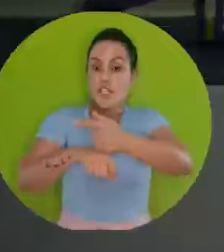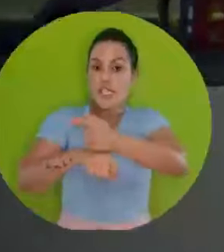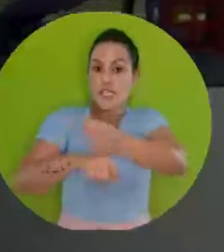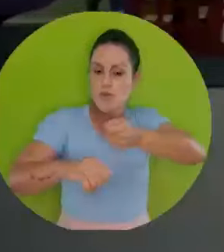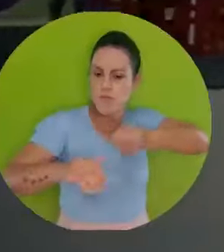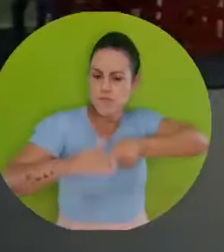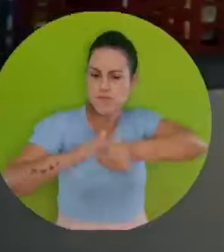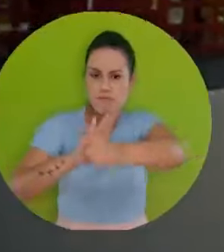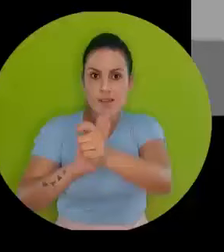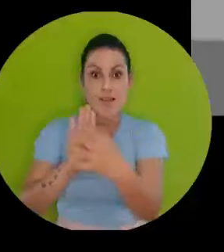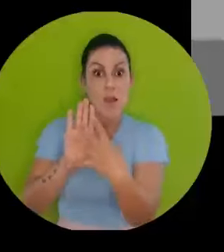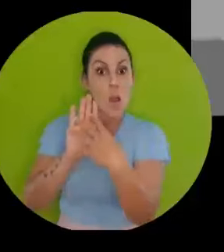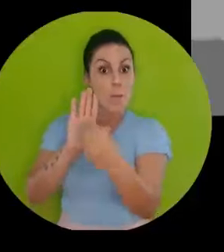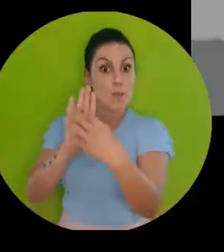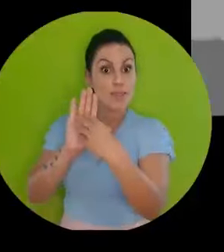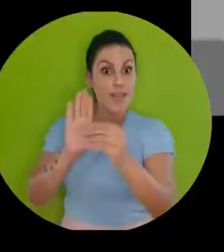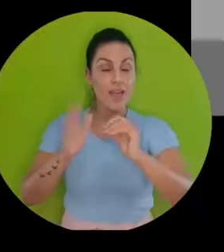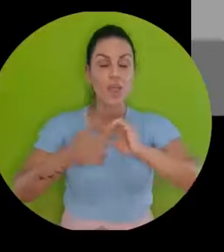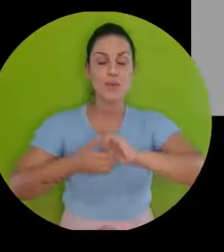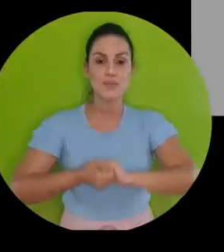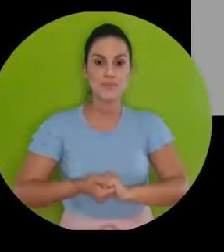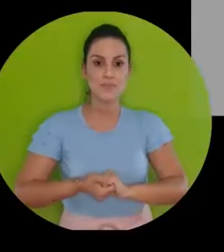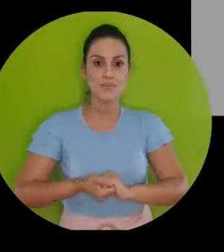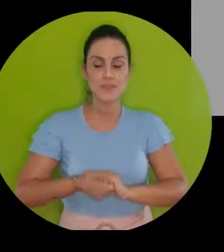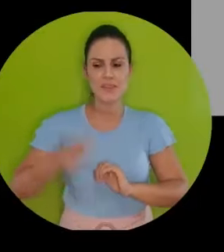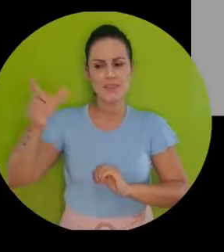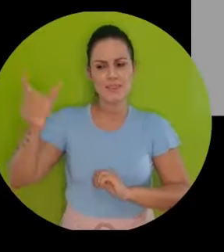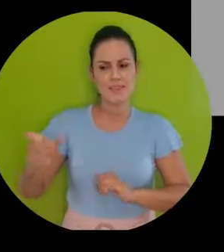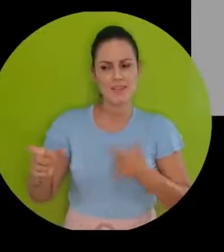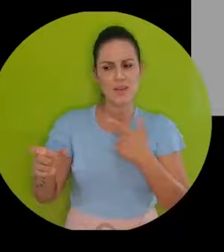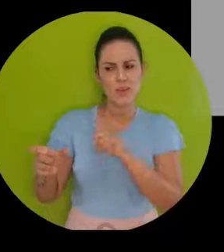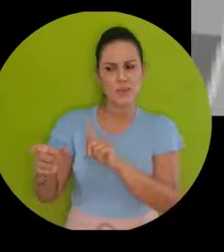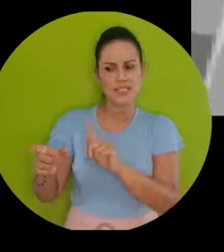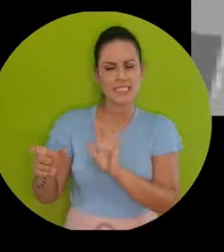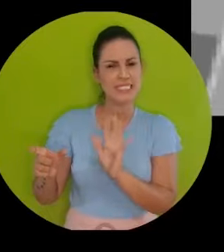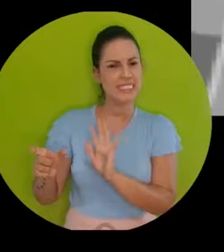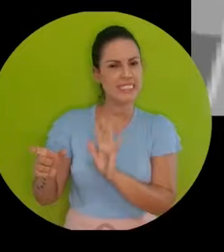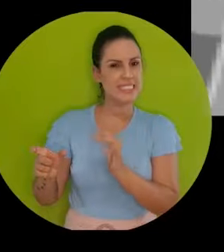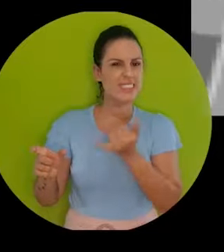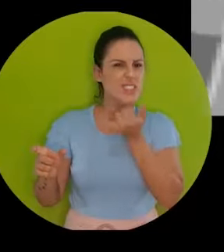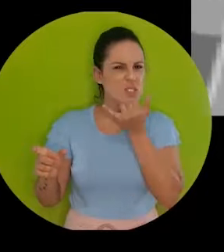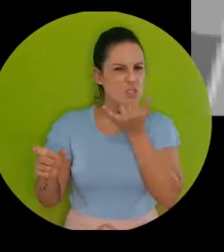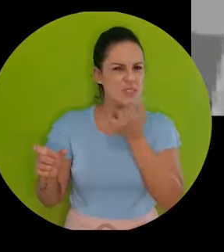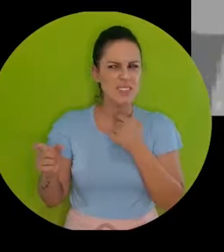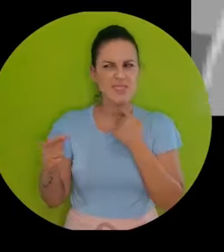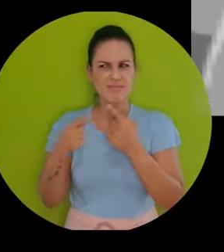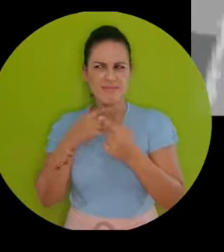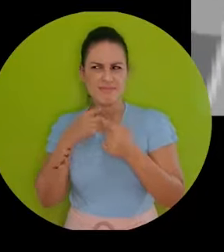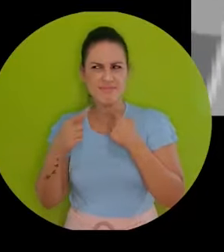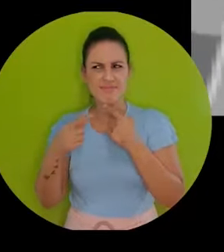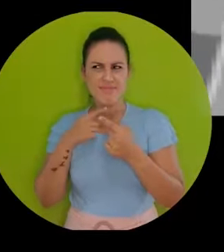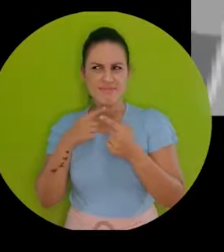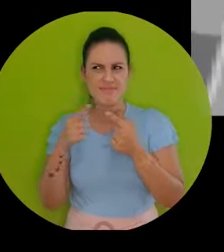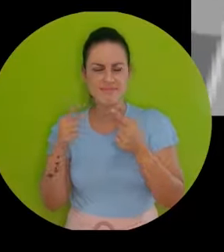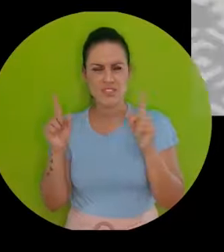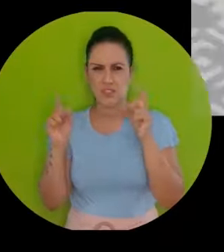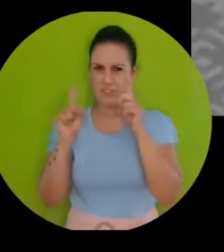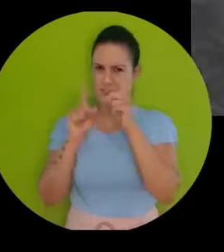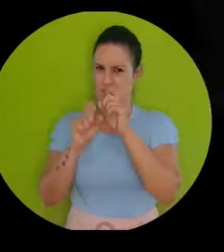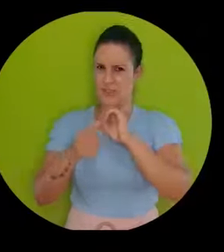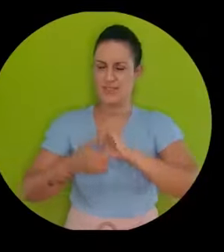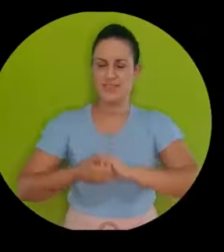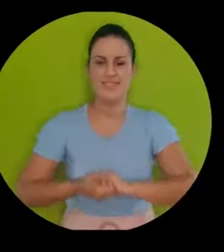gestão. O outro, bem, o outro é um caminho duvidoso, incerto,